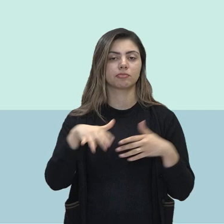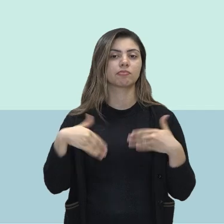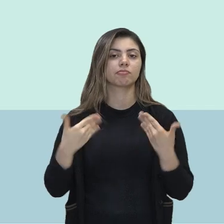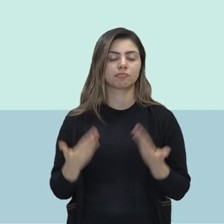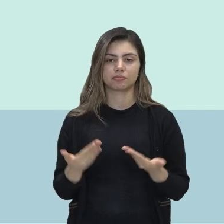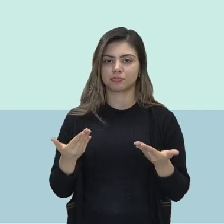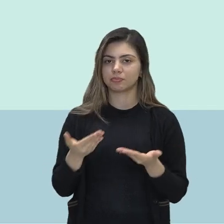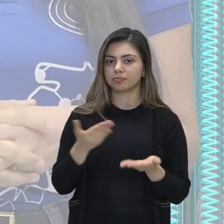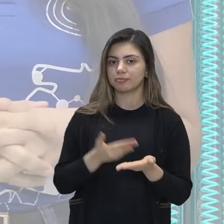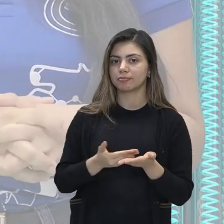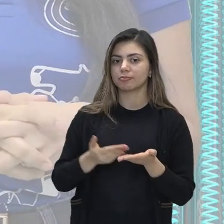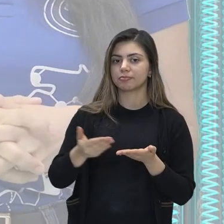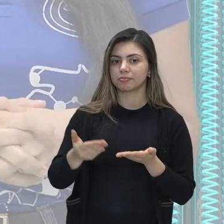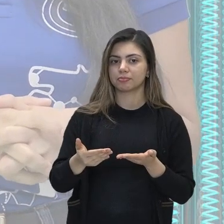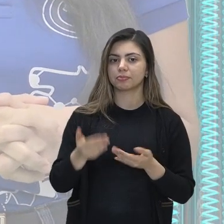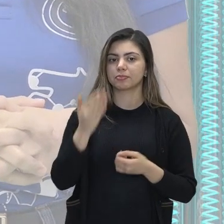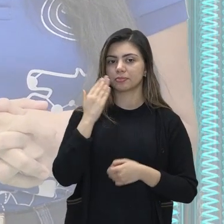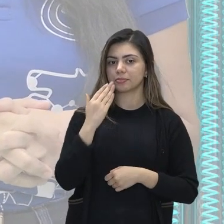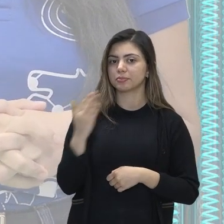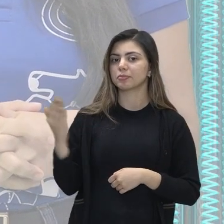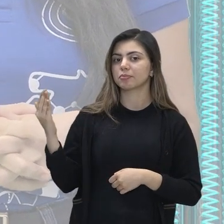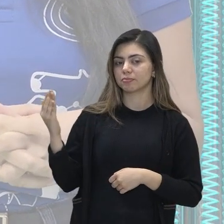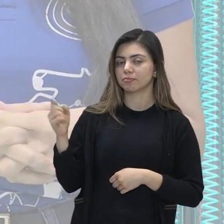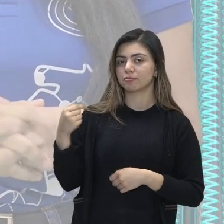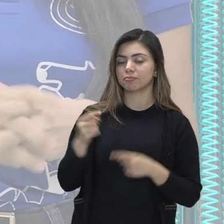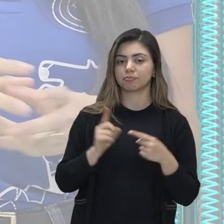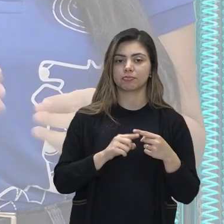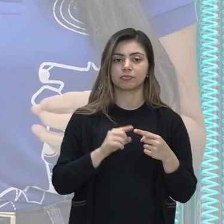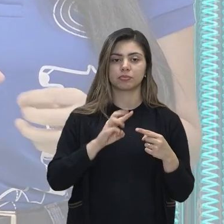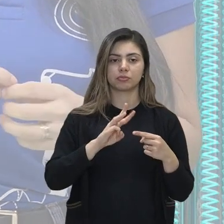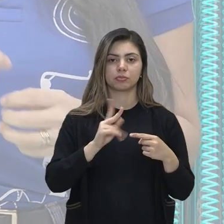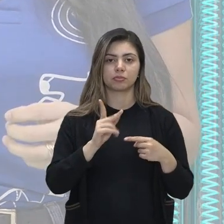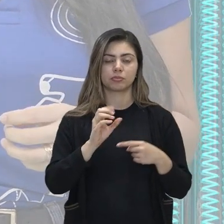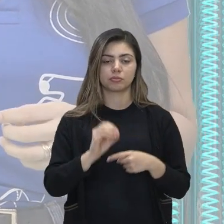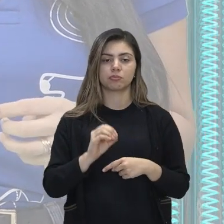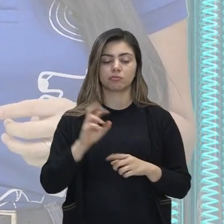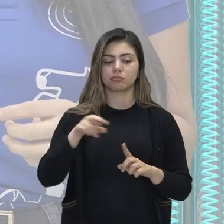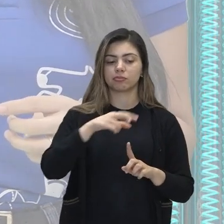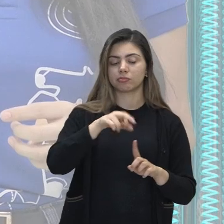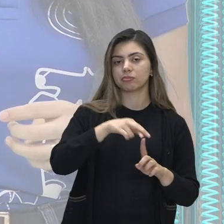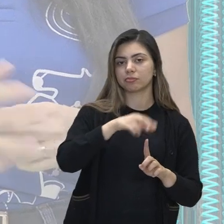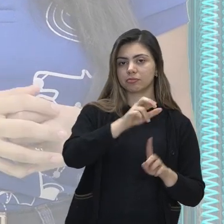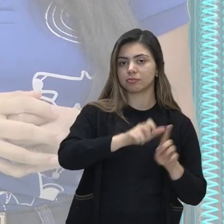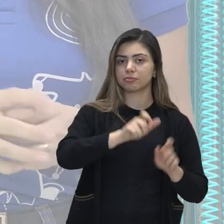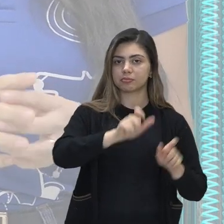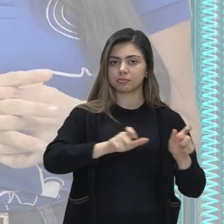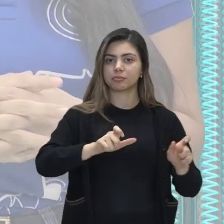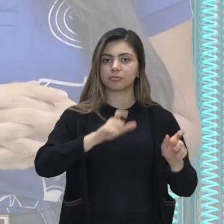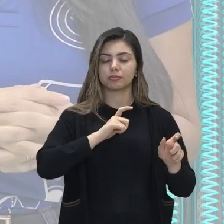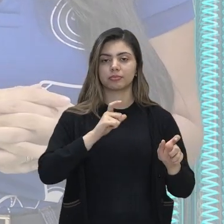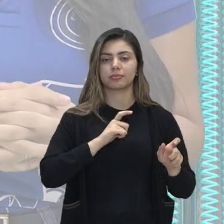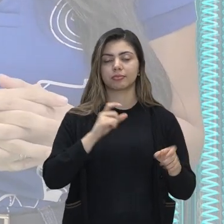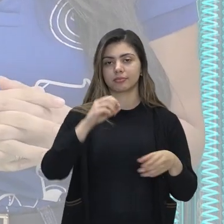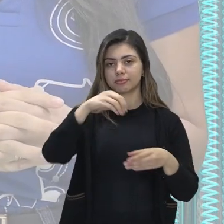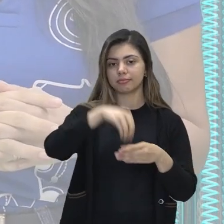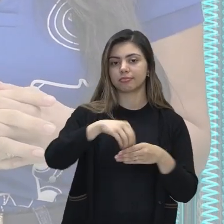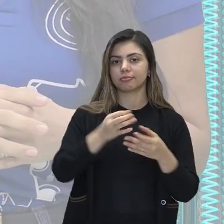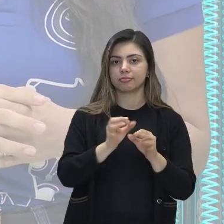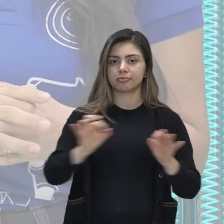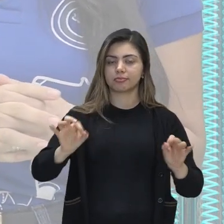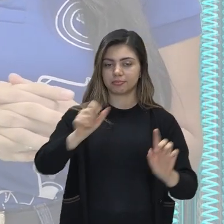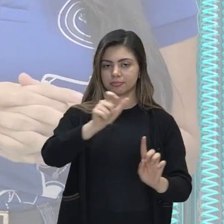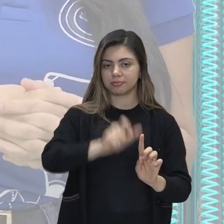Vamos começar aqui pelo who, usado para pessoas, quando essa pessoa for o sujeito da frase, né? The girl who